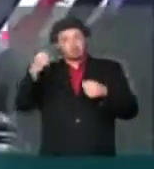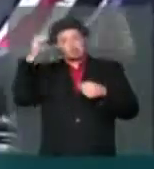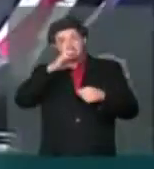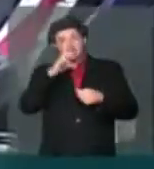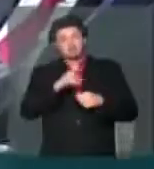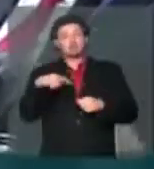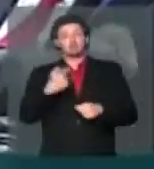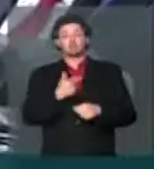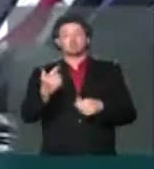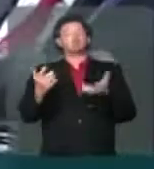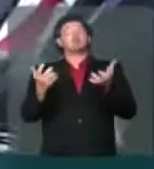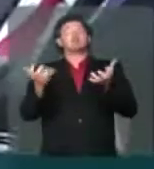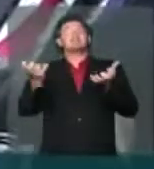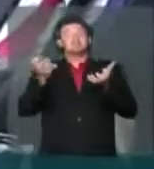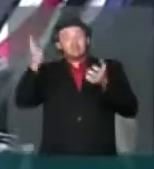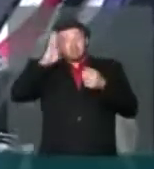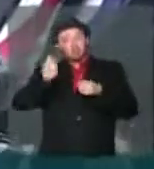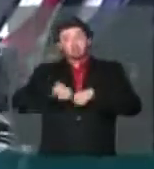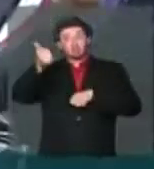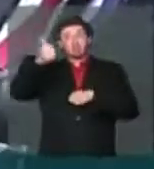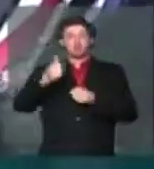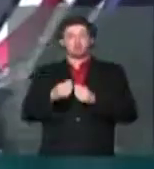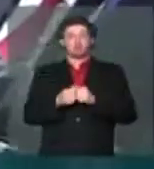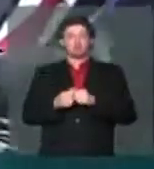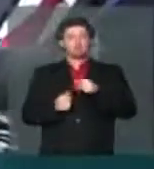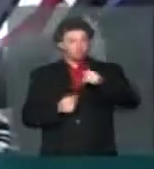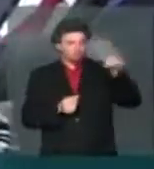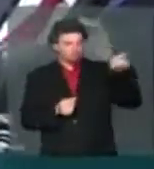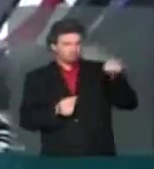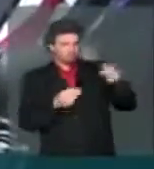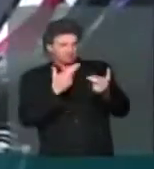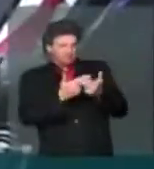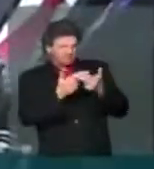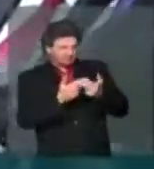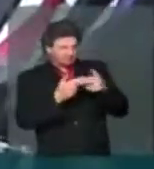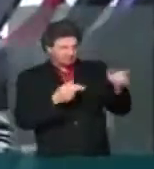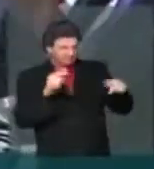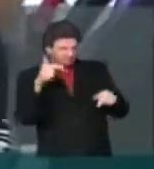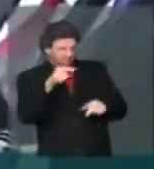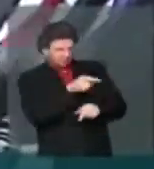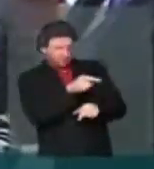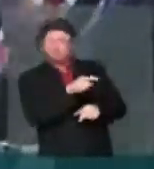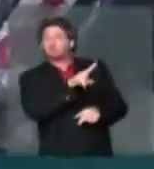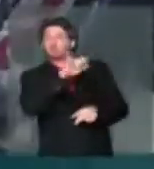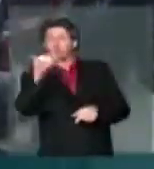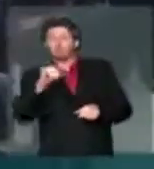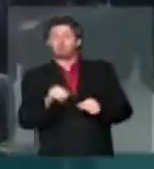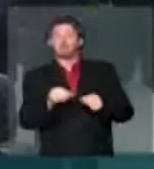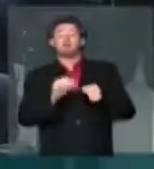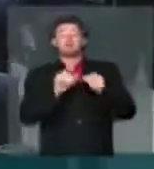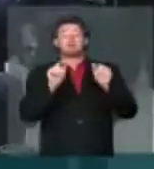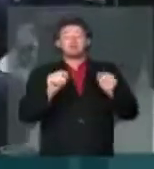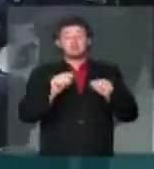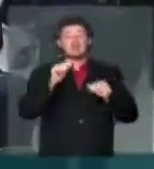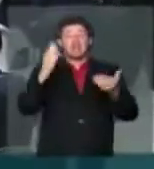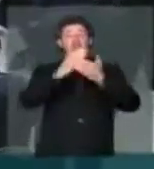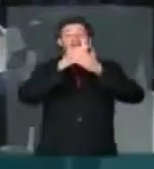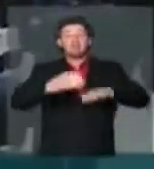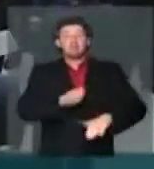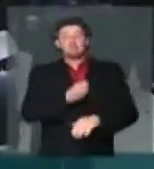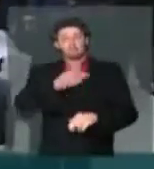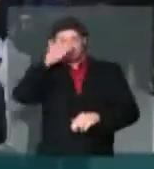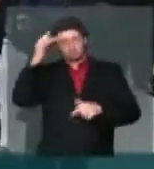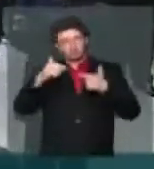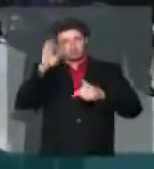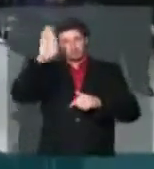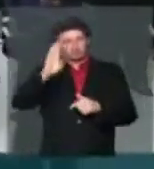Nós queremos que o Brasil vá bem. Vocês, com a impaciência de vocês, vão acabar com o futuro do trabalhador